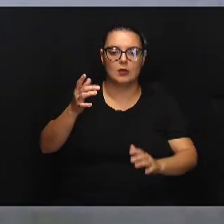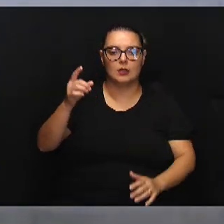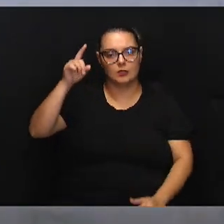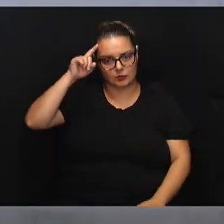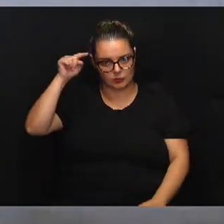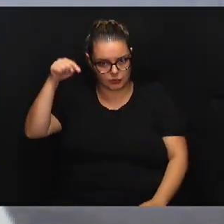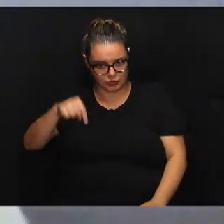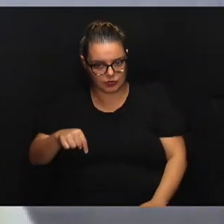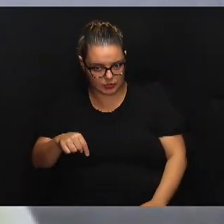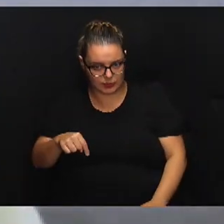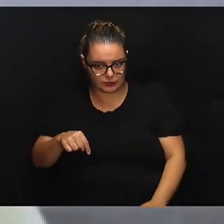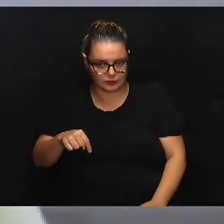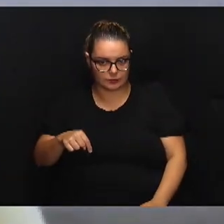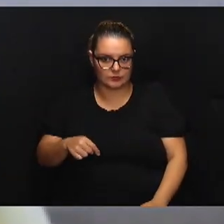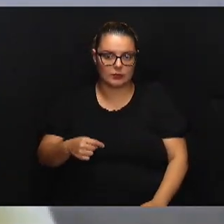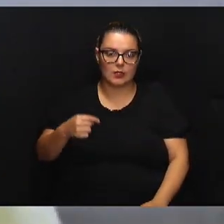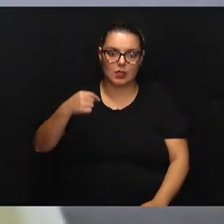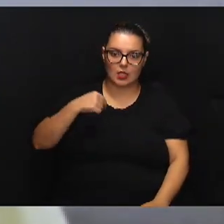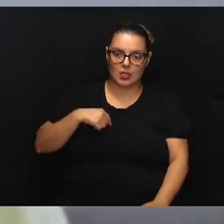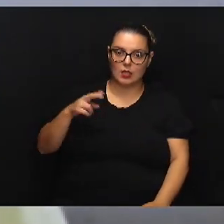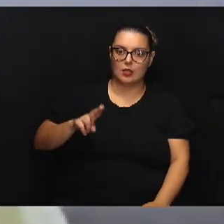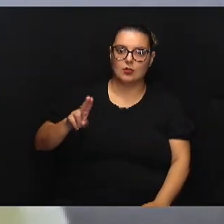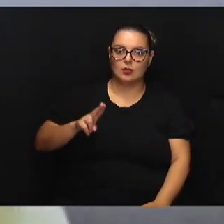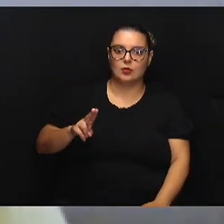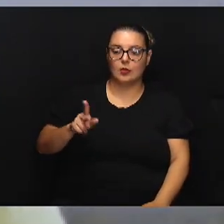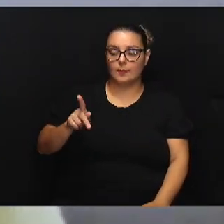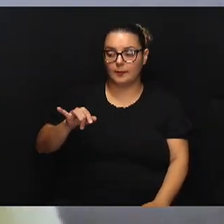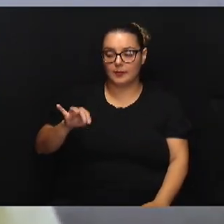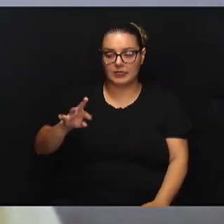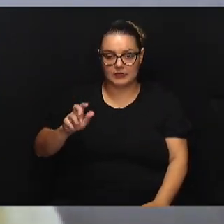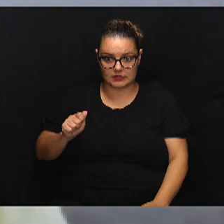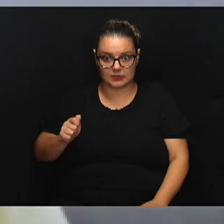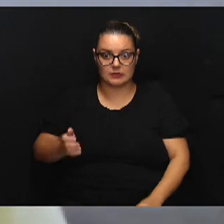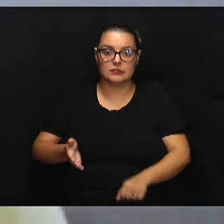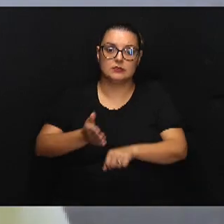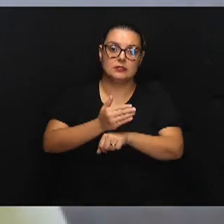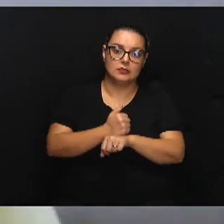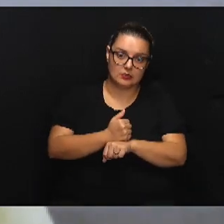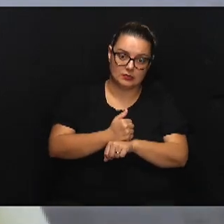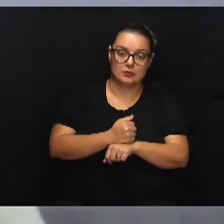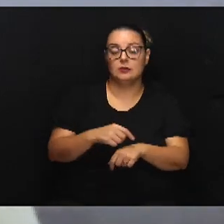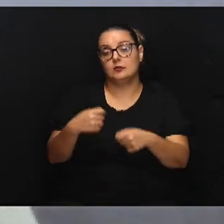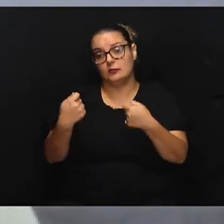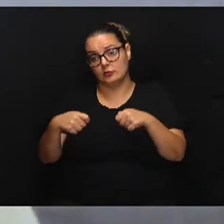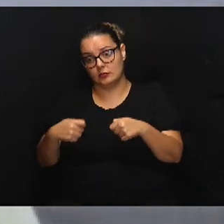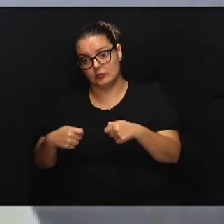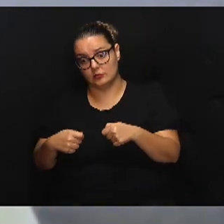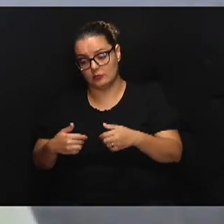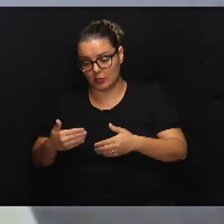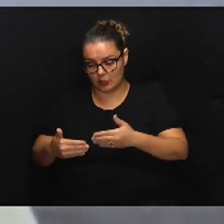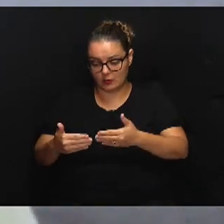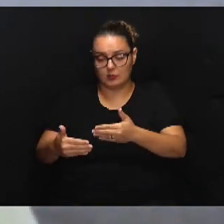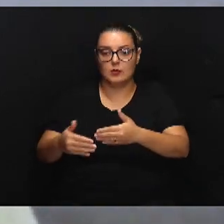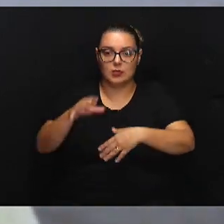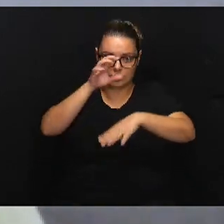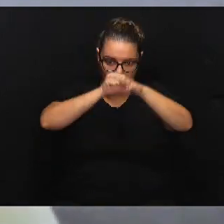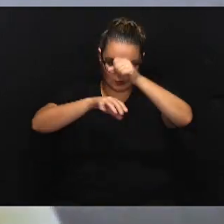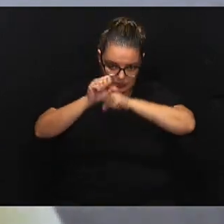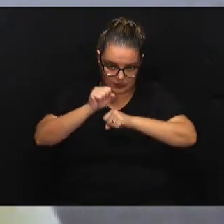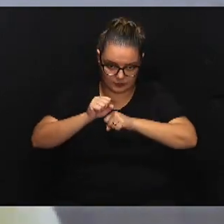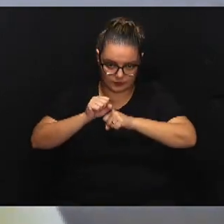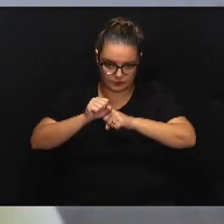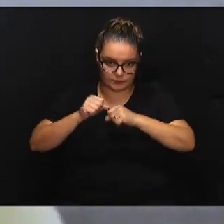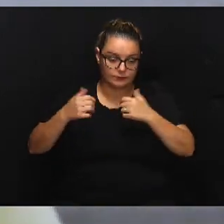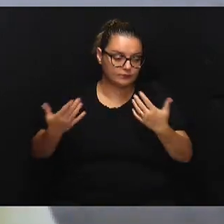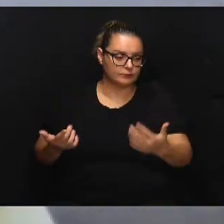dia, eu estou usando pistas antecipatórias tão necessárias no processo de aprender.